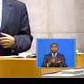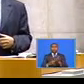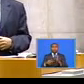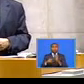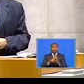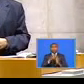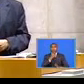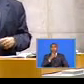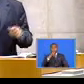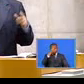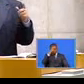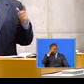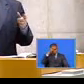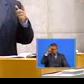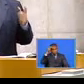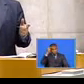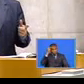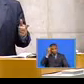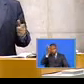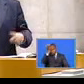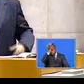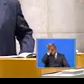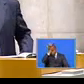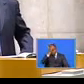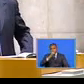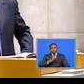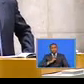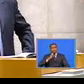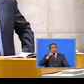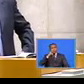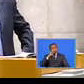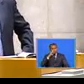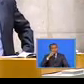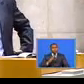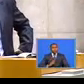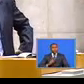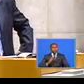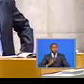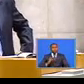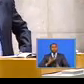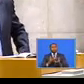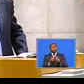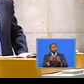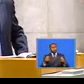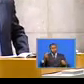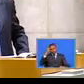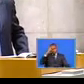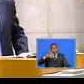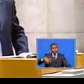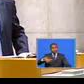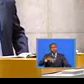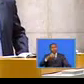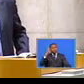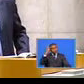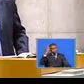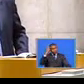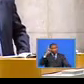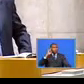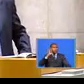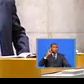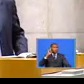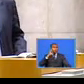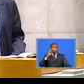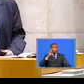prefeito Kassab, colocando em risco a vida de milhares de paulistanos que todos os dias, milhões